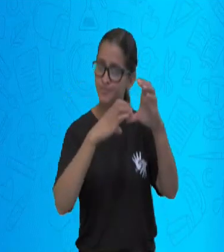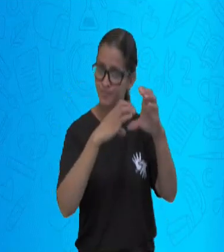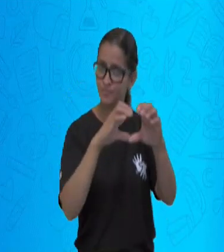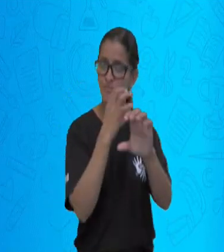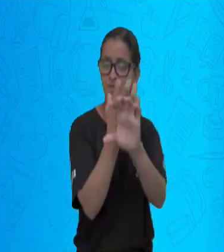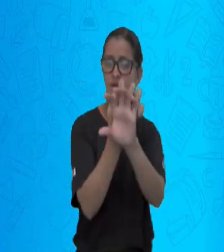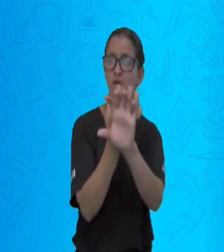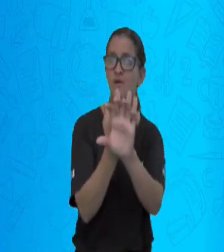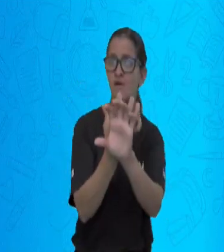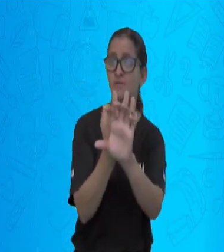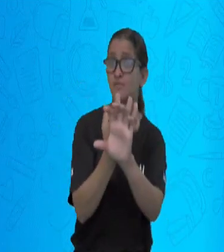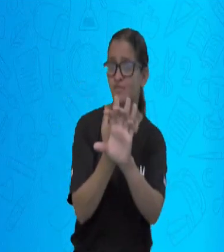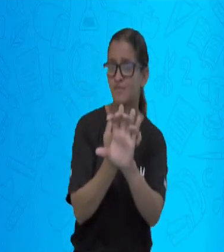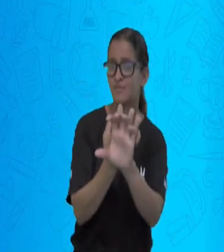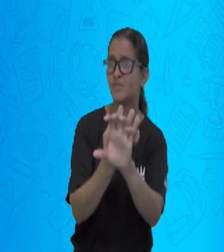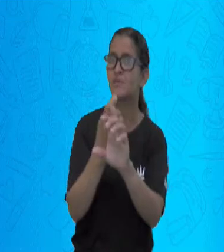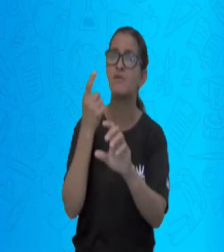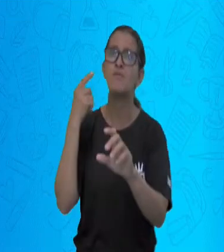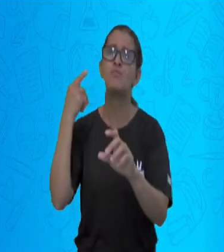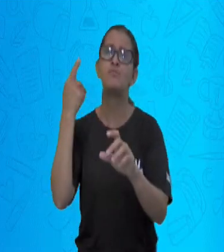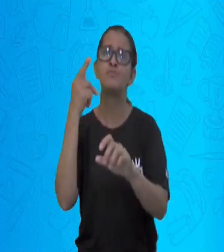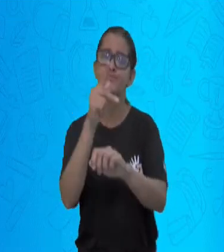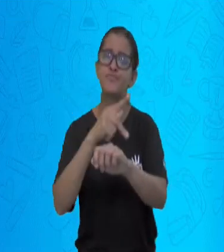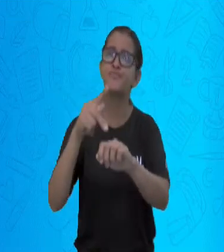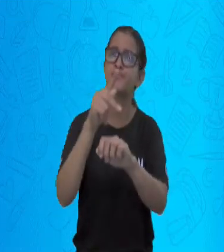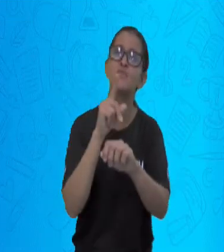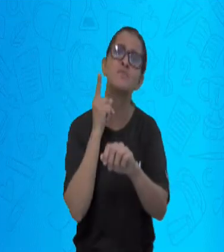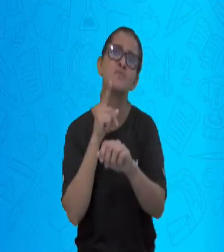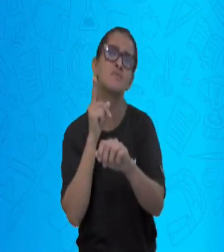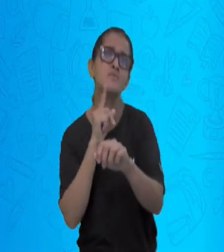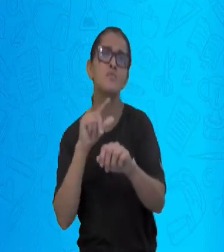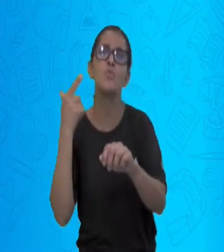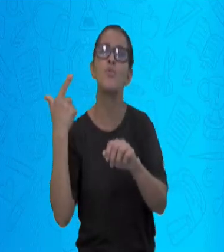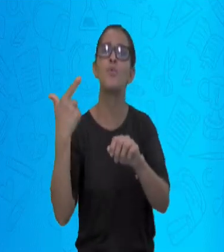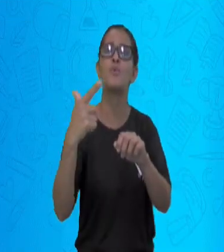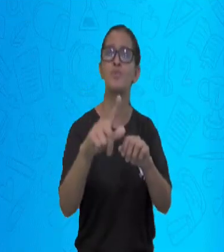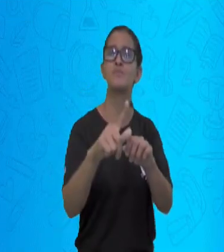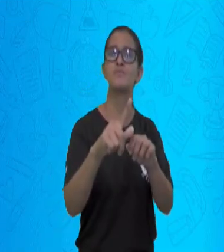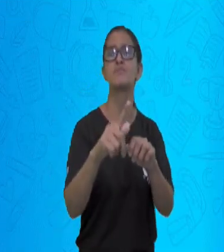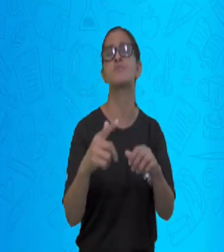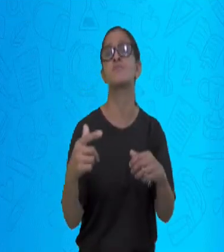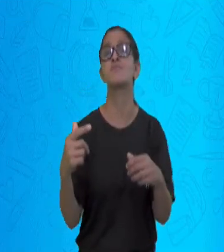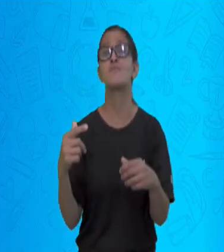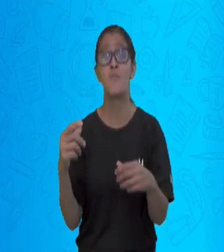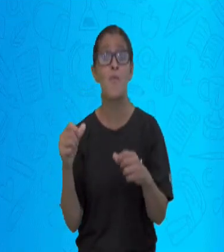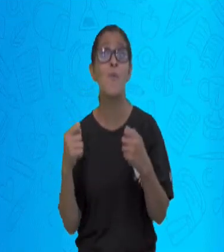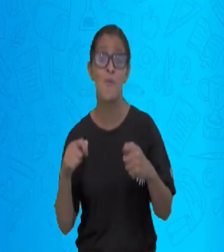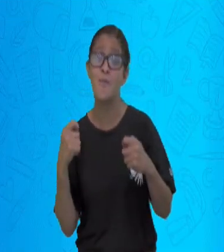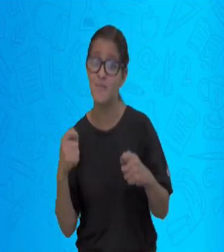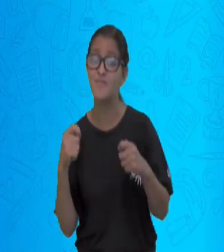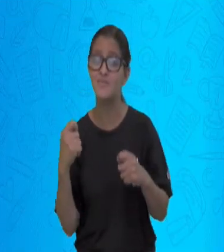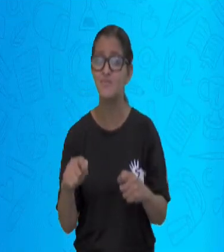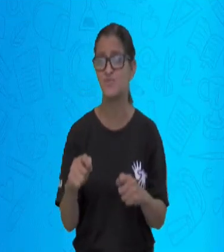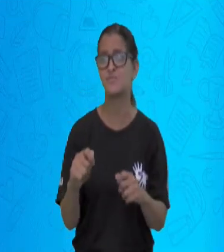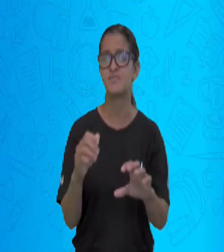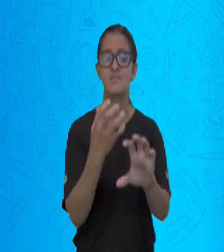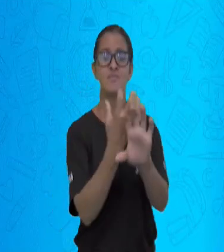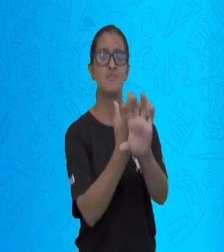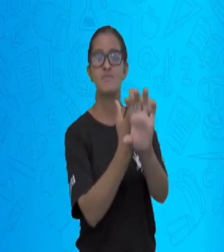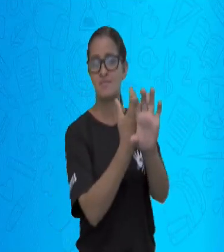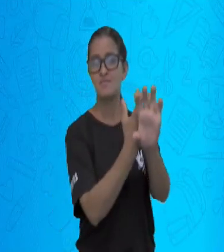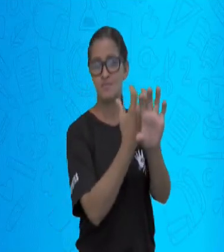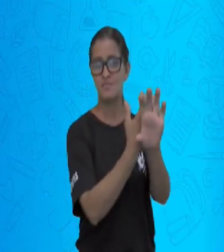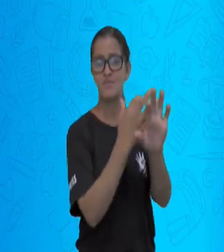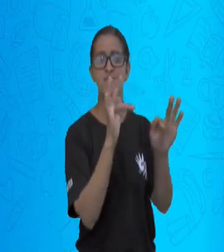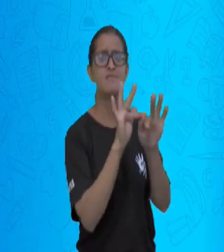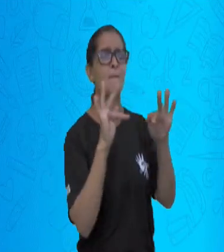Então, isso foi o quê? De benefício, muito bom para a nossa sociedade, mas nos distanciou. Antigamente, né, nós